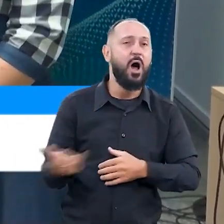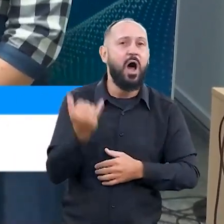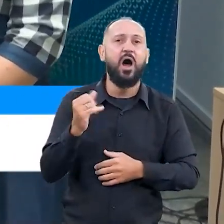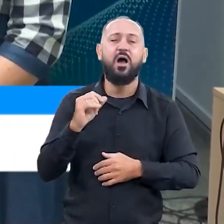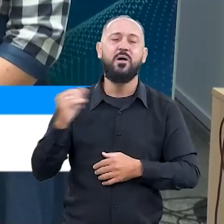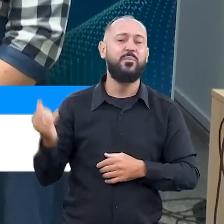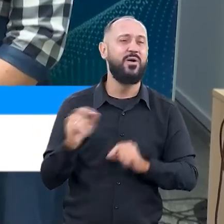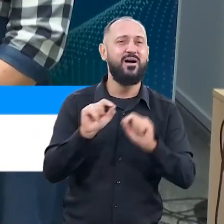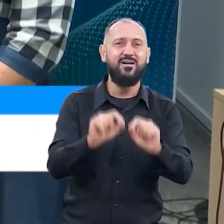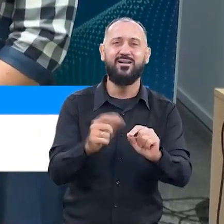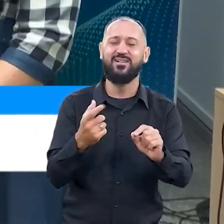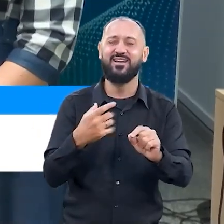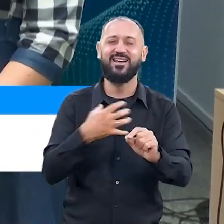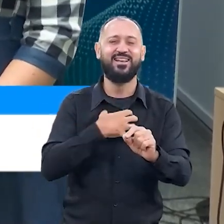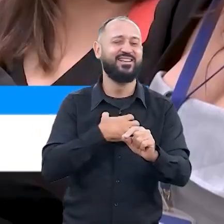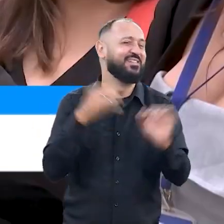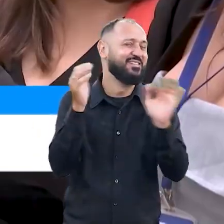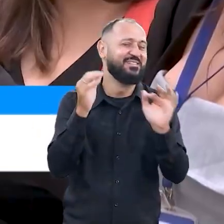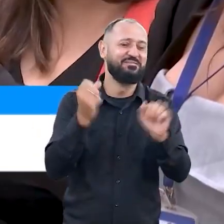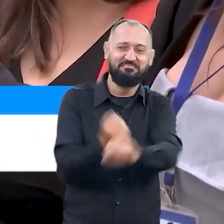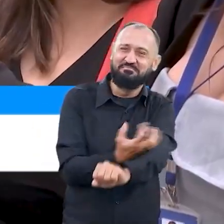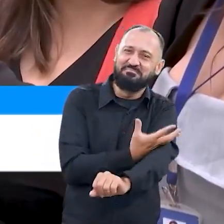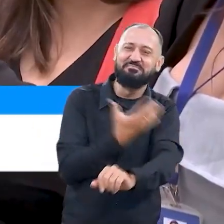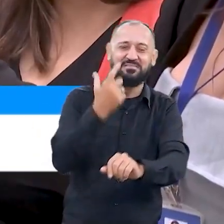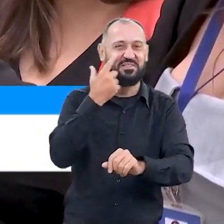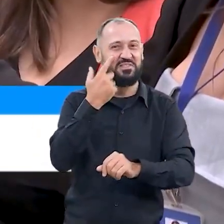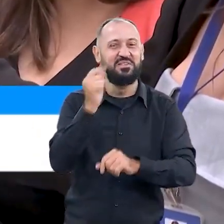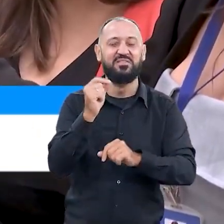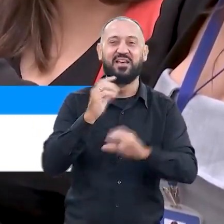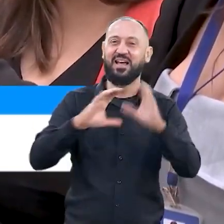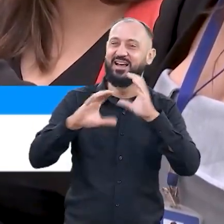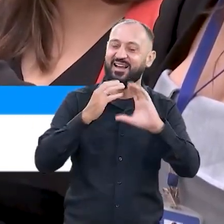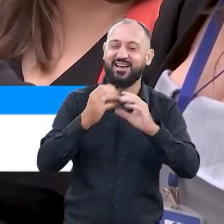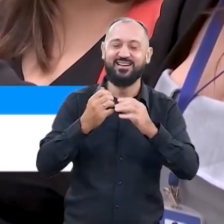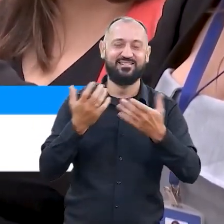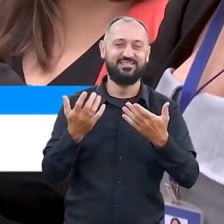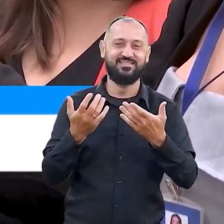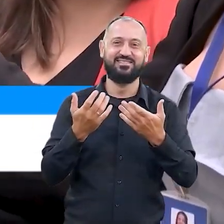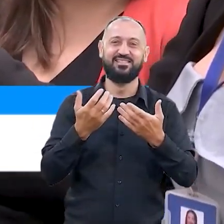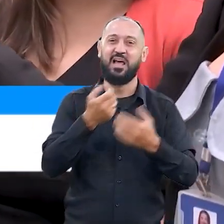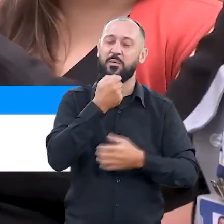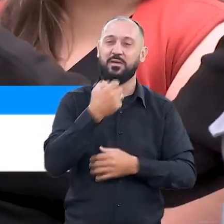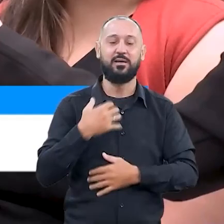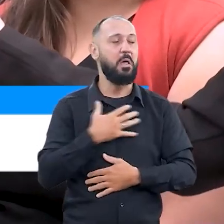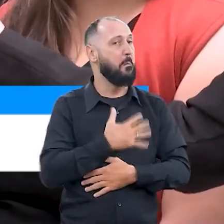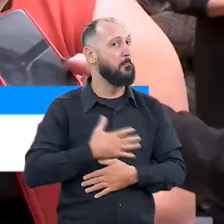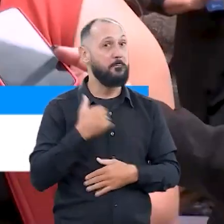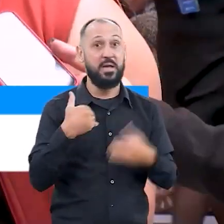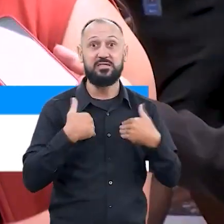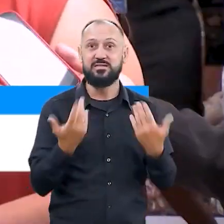é uma causa nobre. E tipo, eu fiquei muito emocionada de ver cantando. E